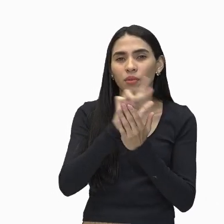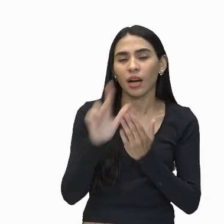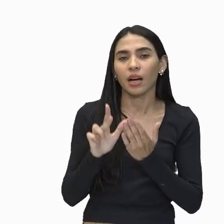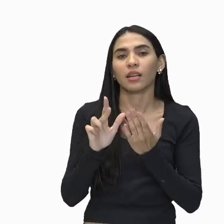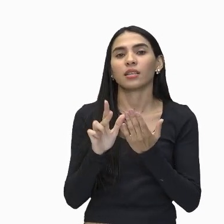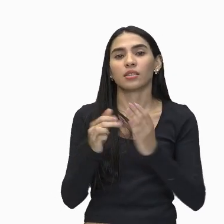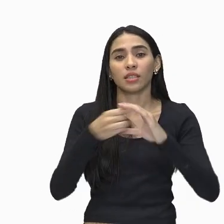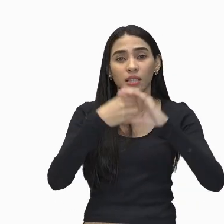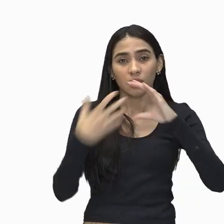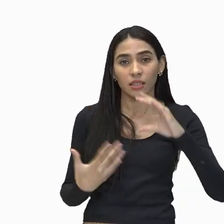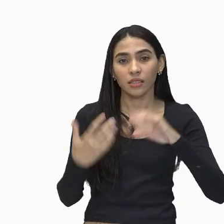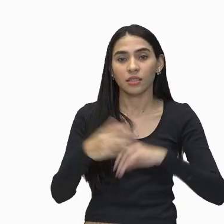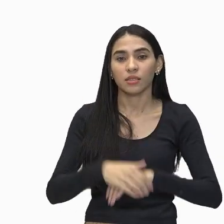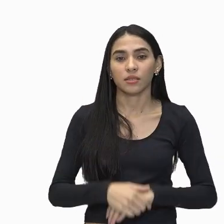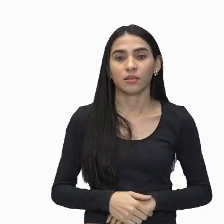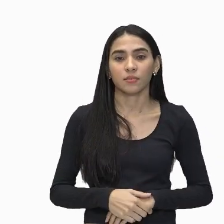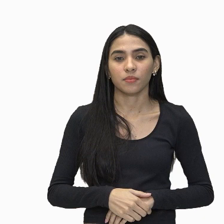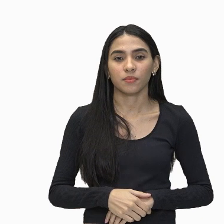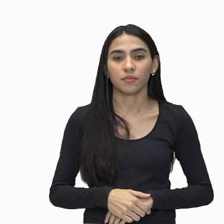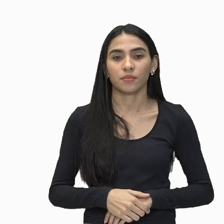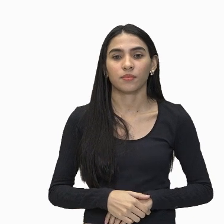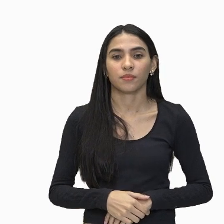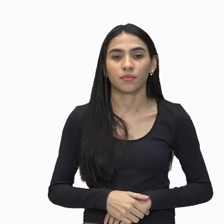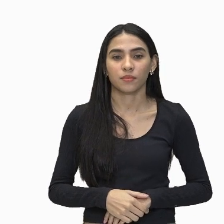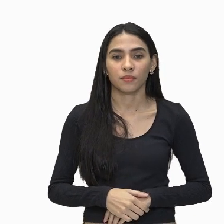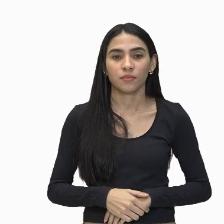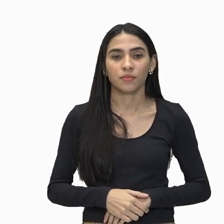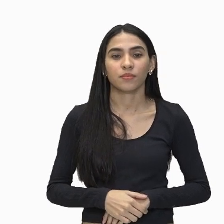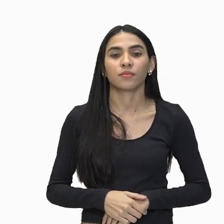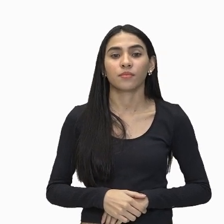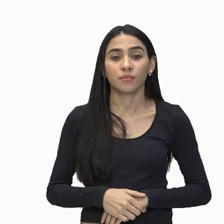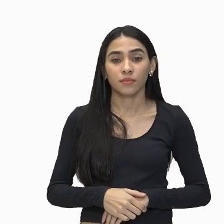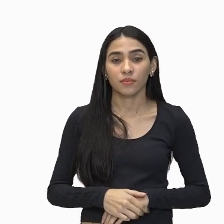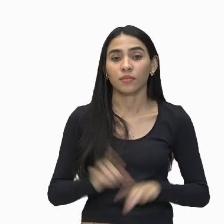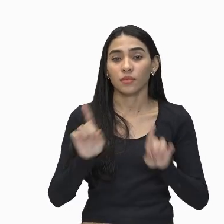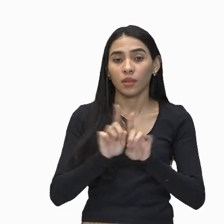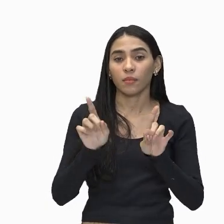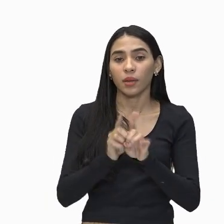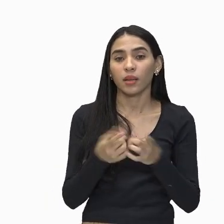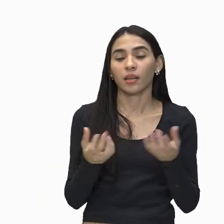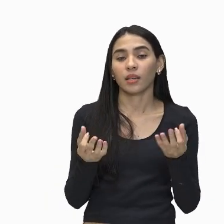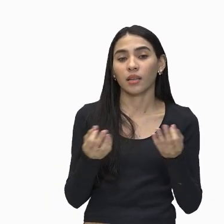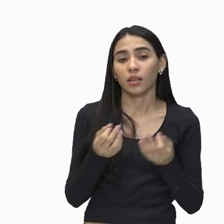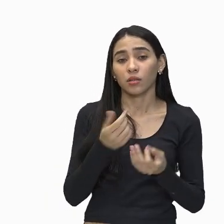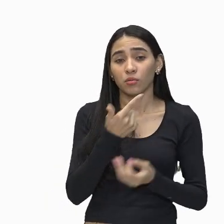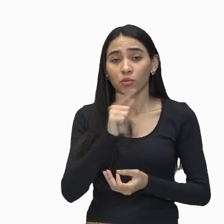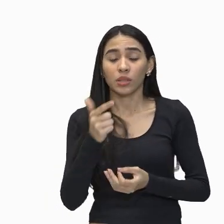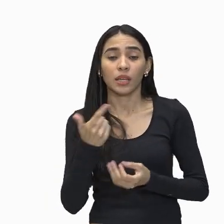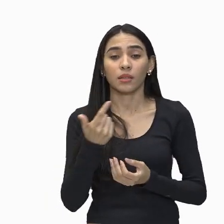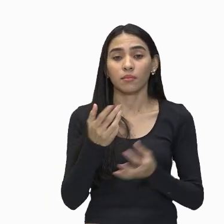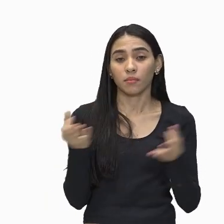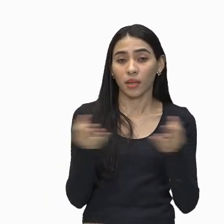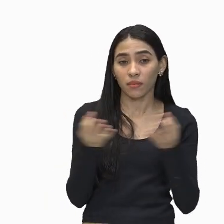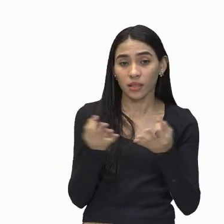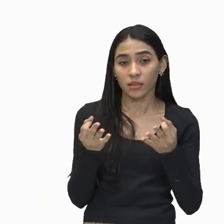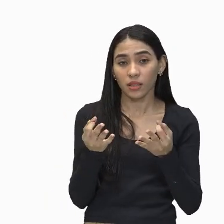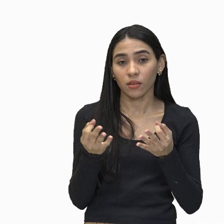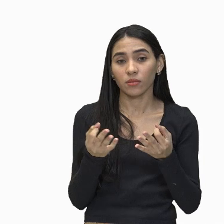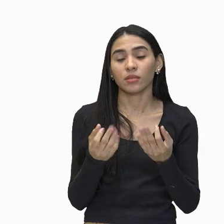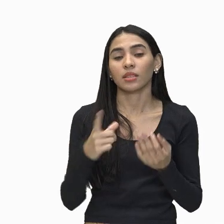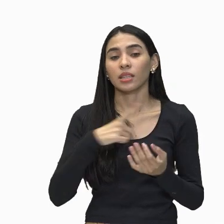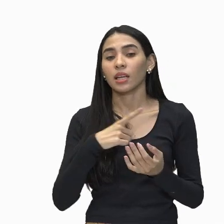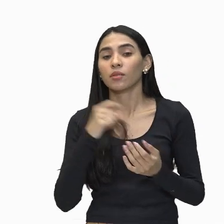realidade inacabada. E essa realidade imperfeita, aberta e inacabada, ela